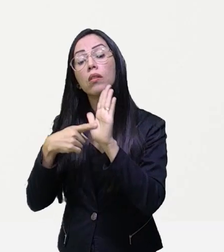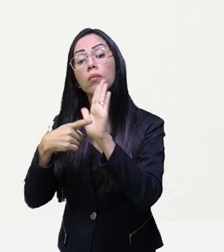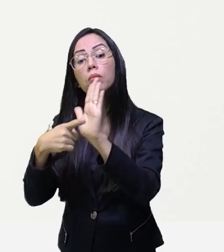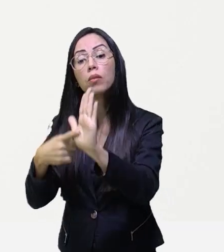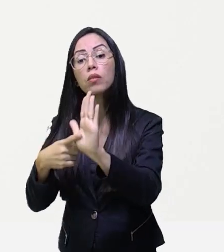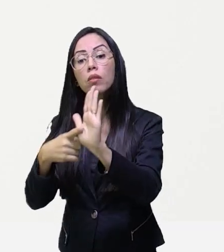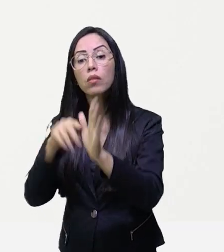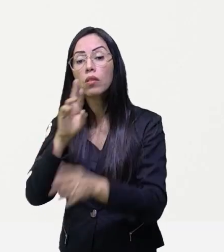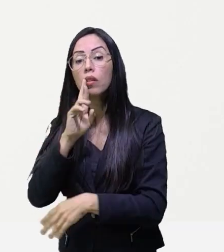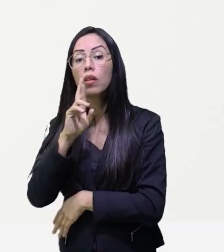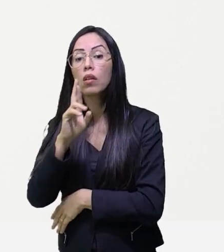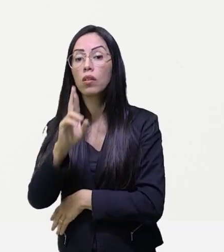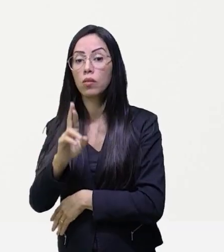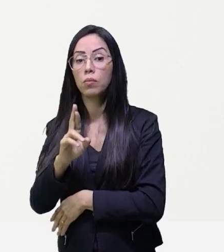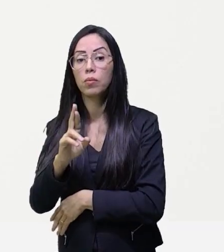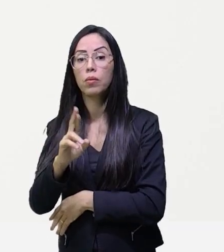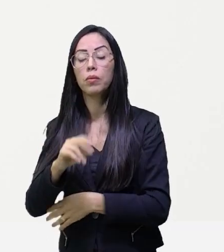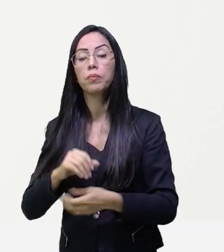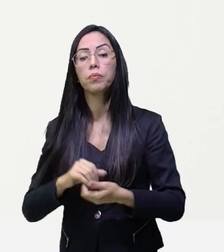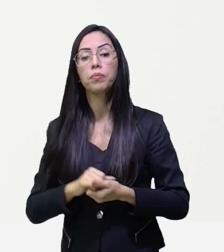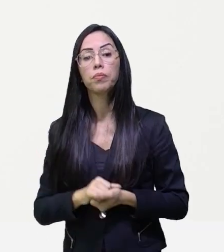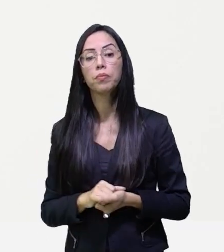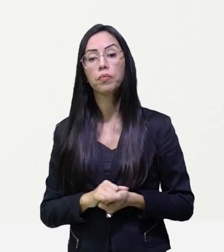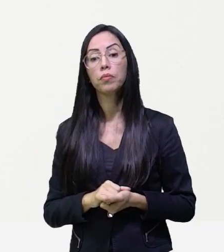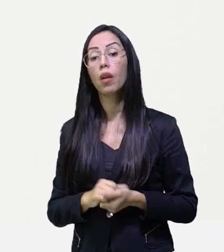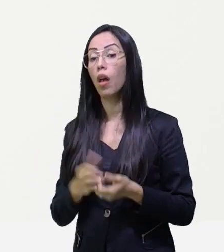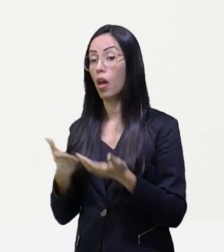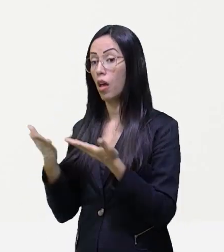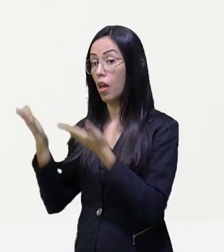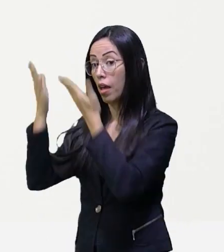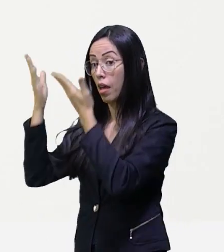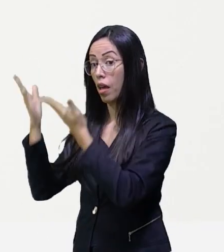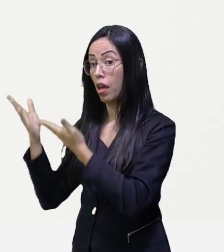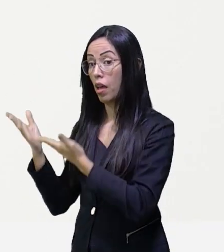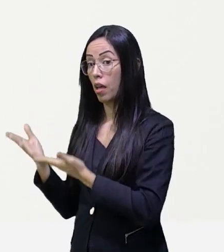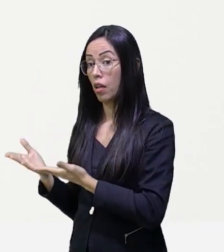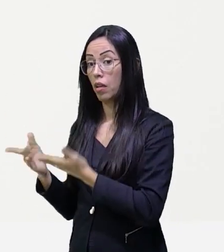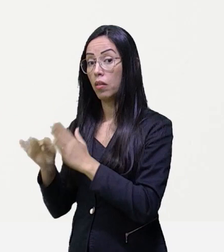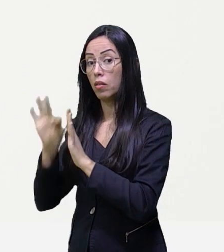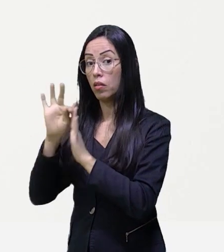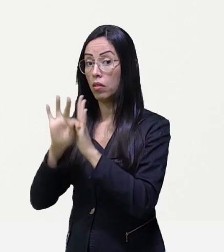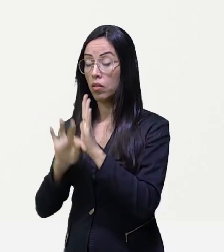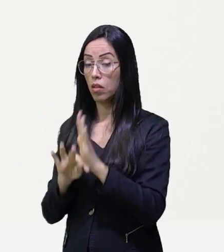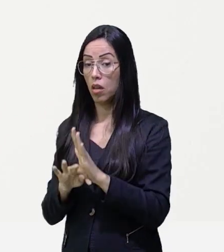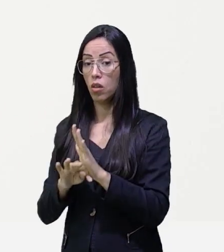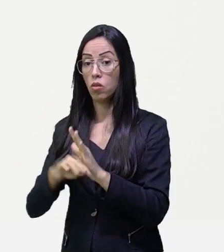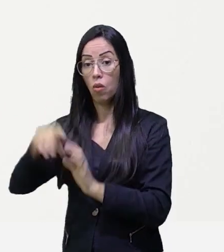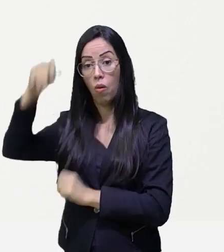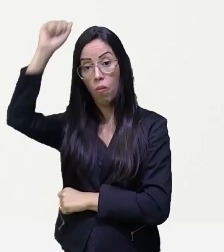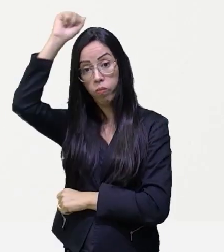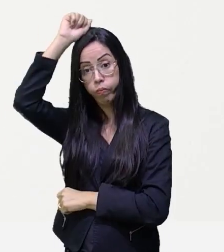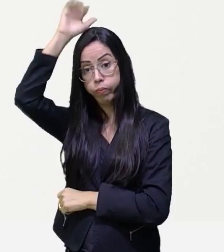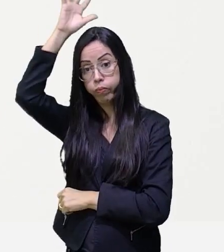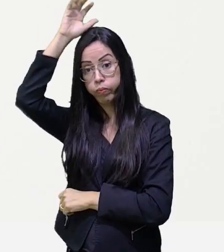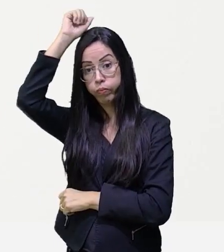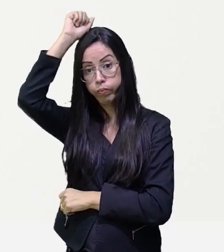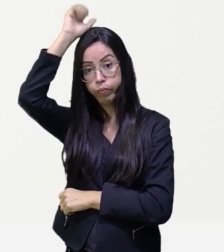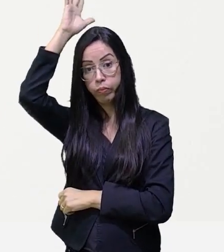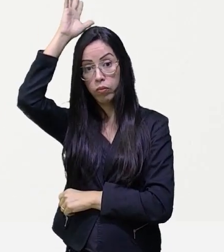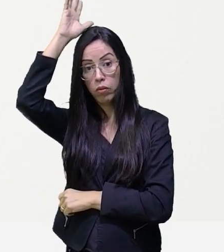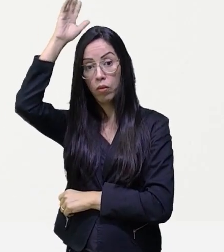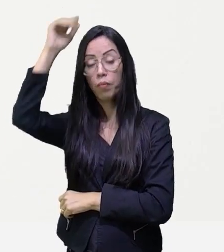expositivo e responda as questões. Esse é o texto. Tem como tema baleias.